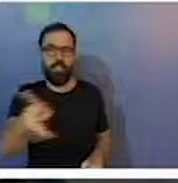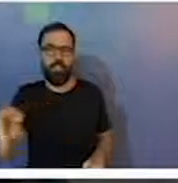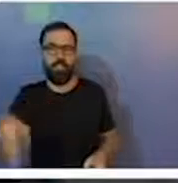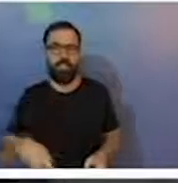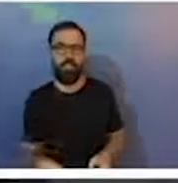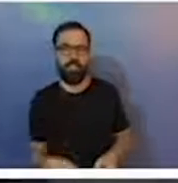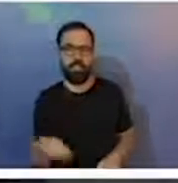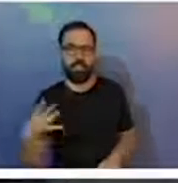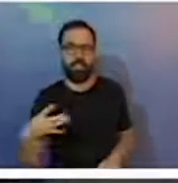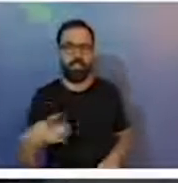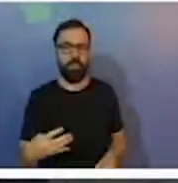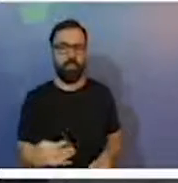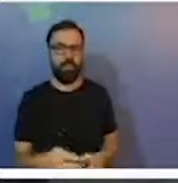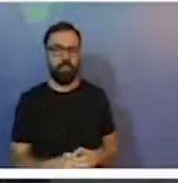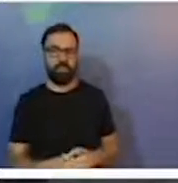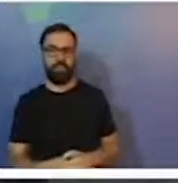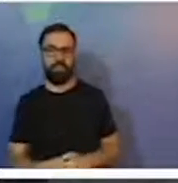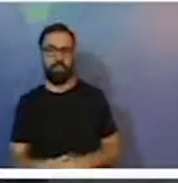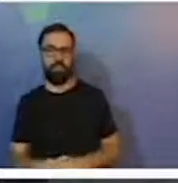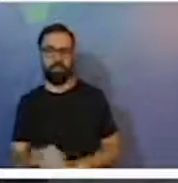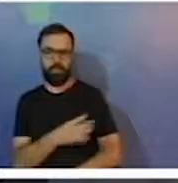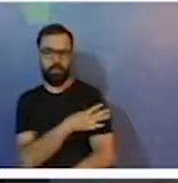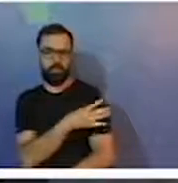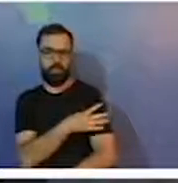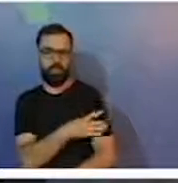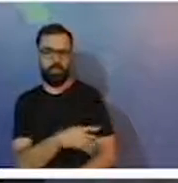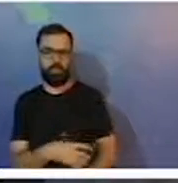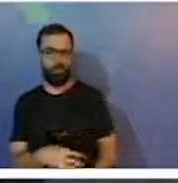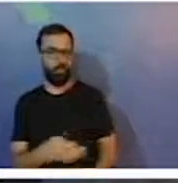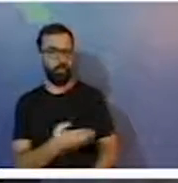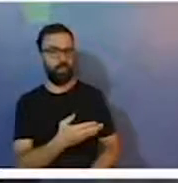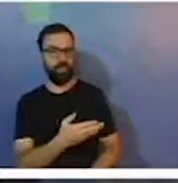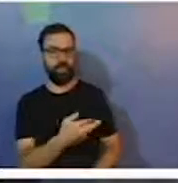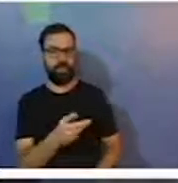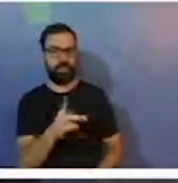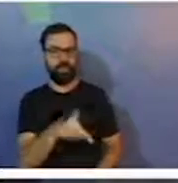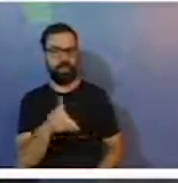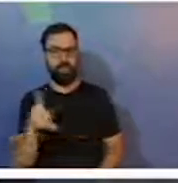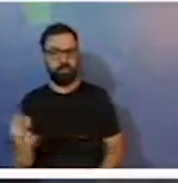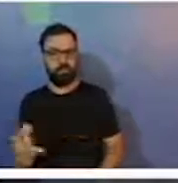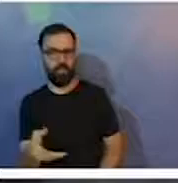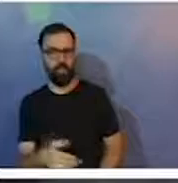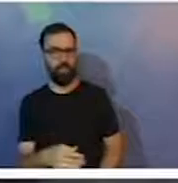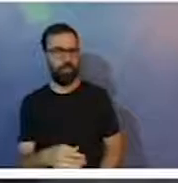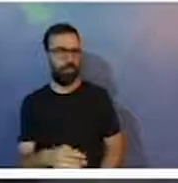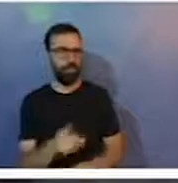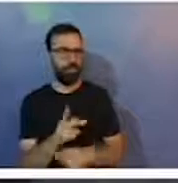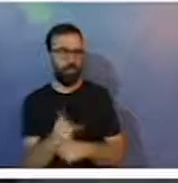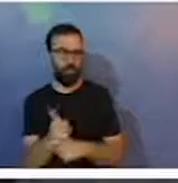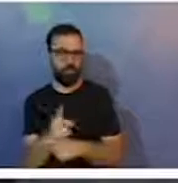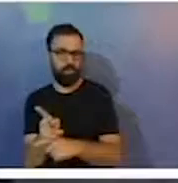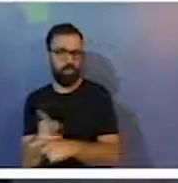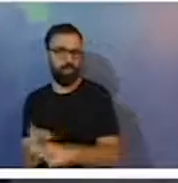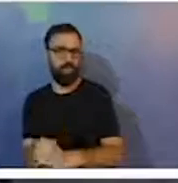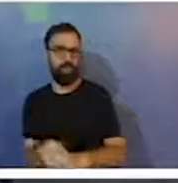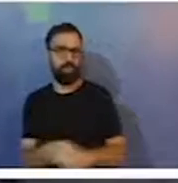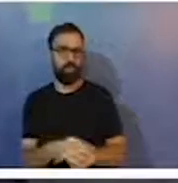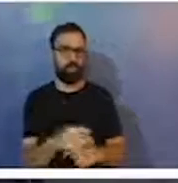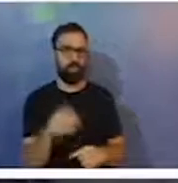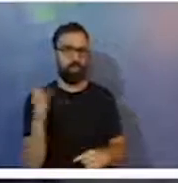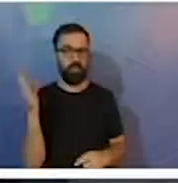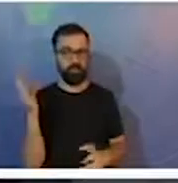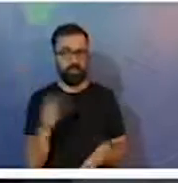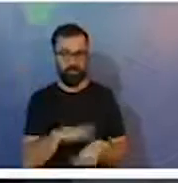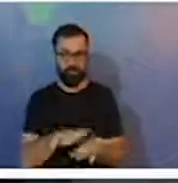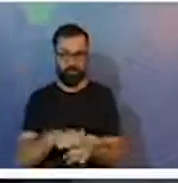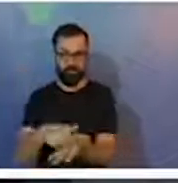ano aos meus colegas professores que gravam comigo as professoras Adriana Neves e Adriana Zoli eu quero